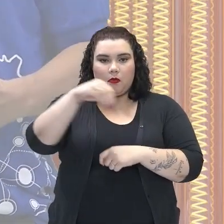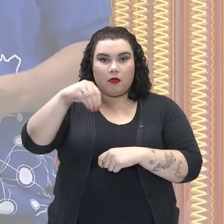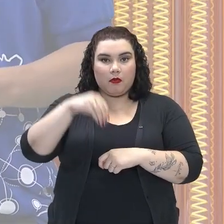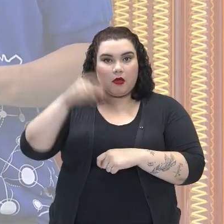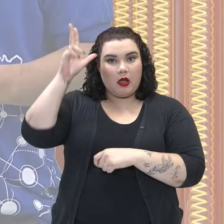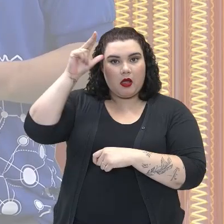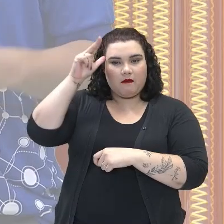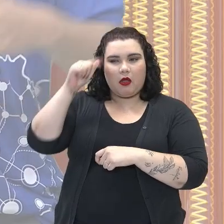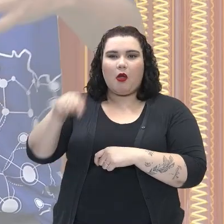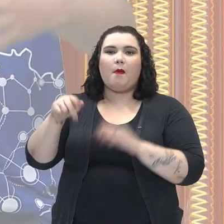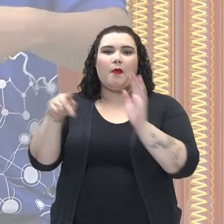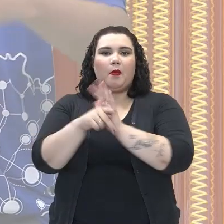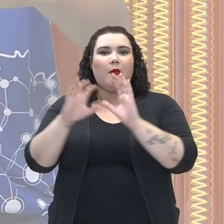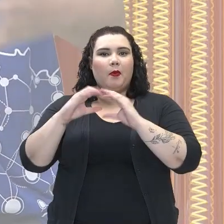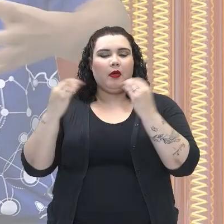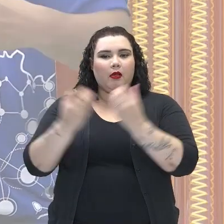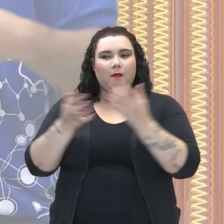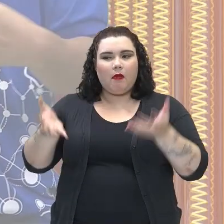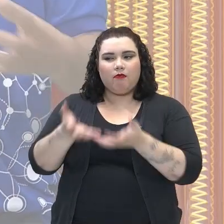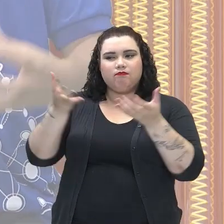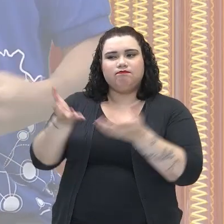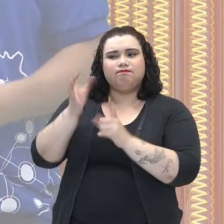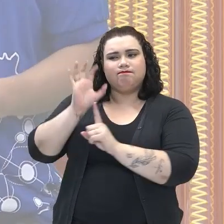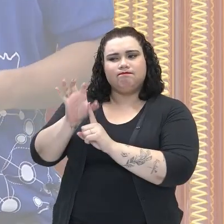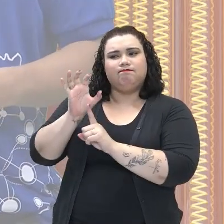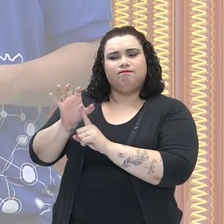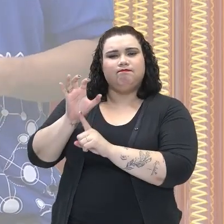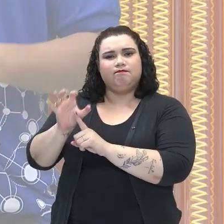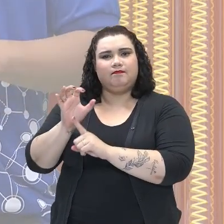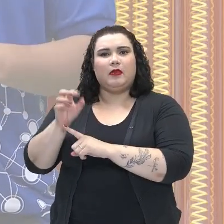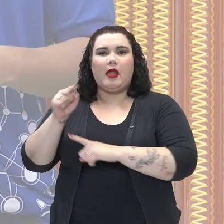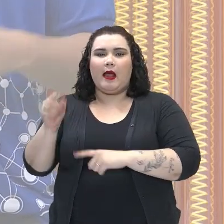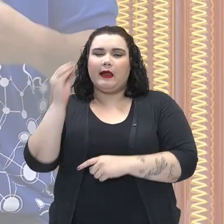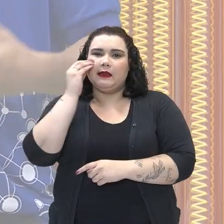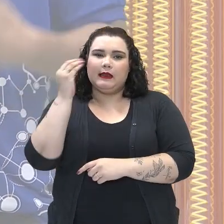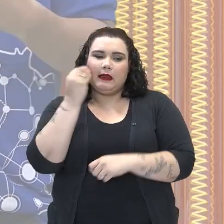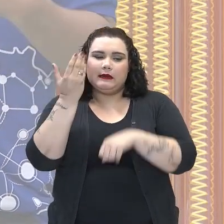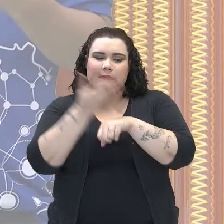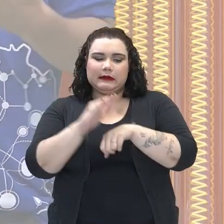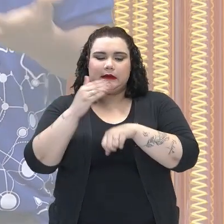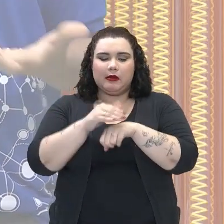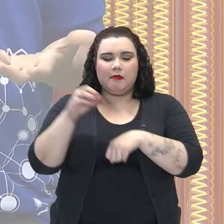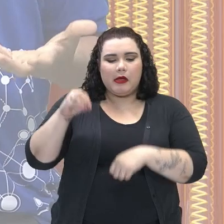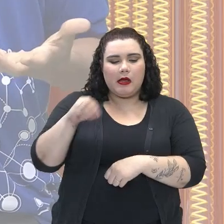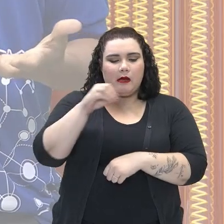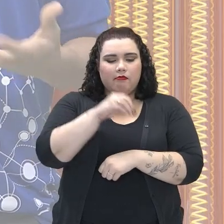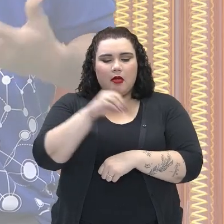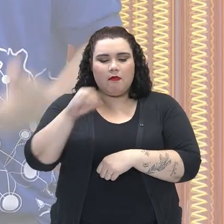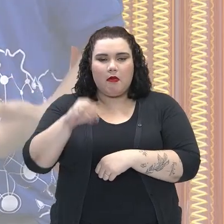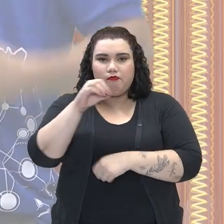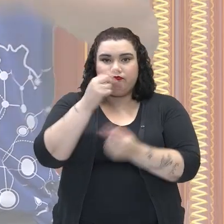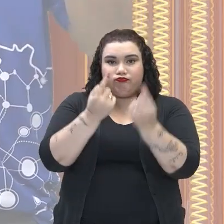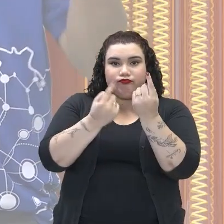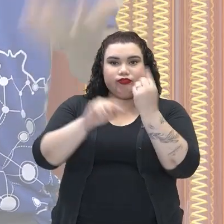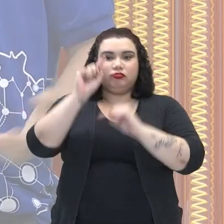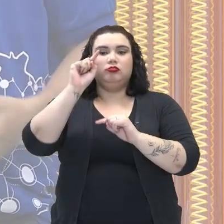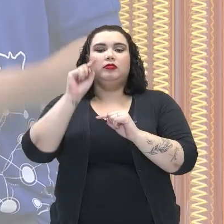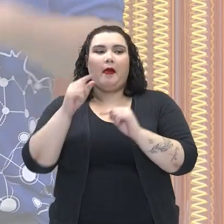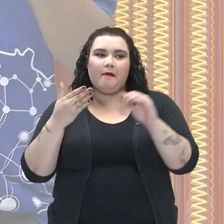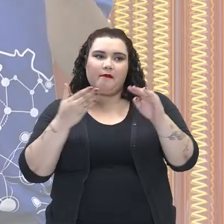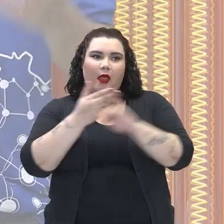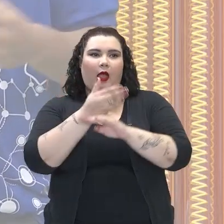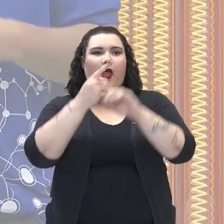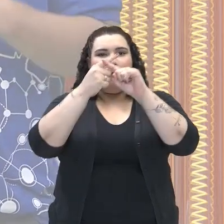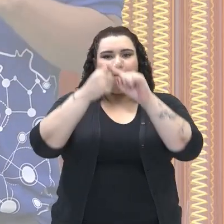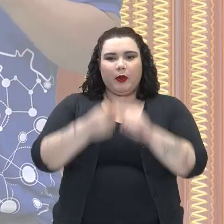incentivada pela comunidade ali, né, um professor incentiva a jogar o xadrez ali, e ela acaba se desenvolvendo bastante, indo participar,